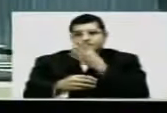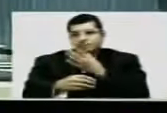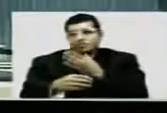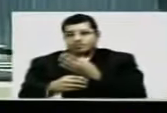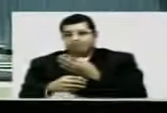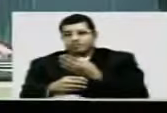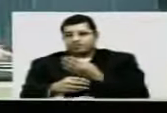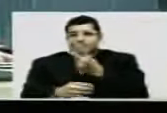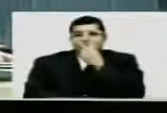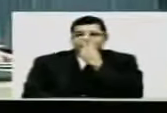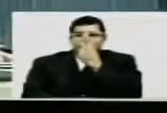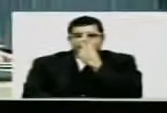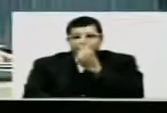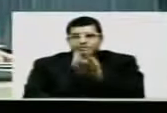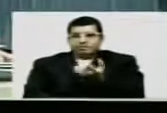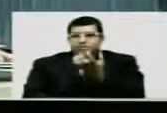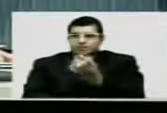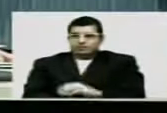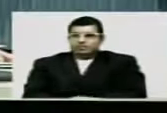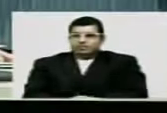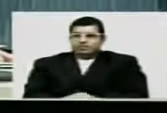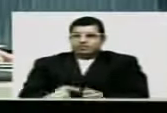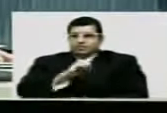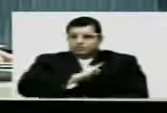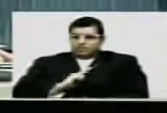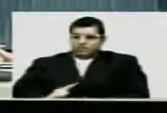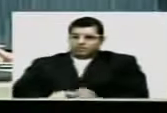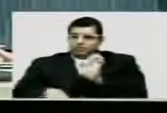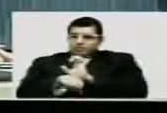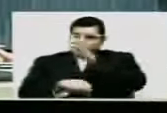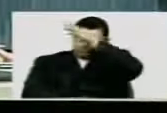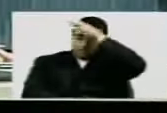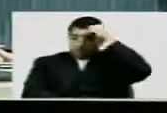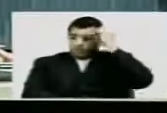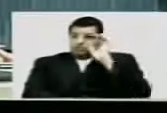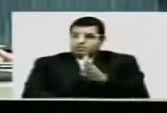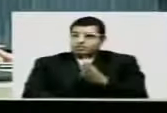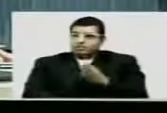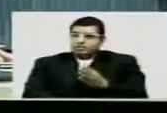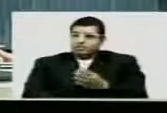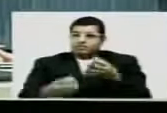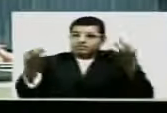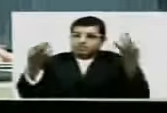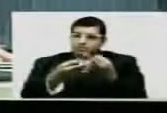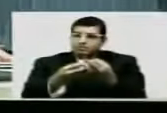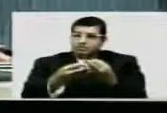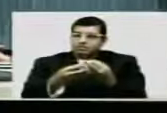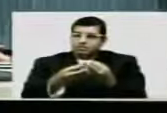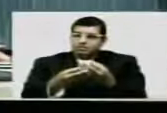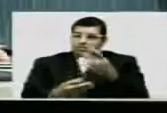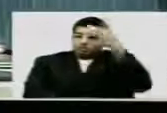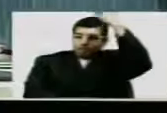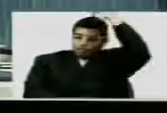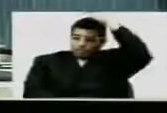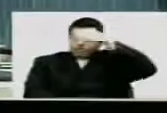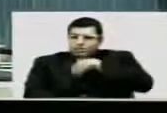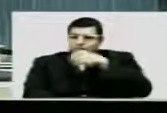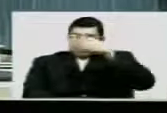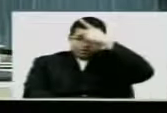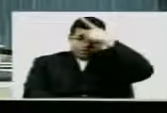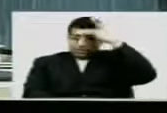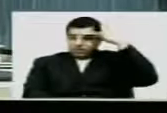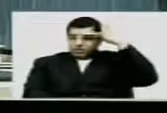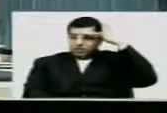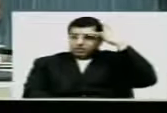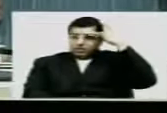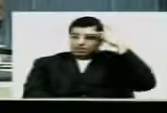Portanto, me parece que o governador, que está legitimado pela absurda vontade popular,